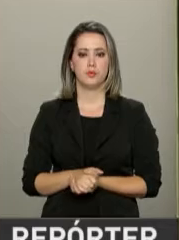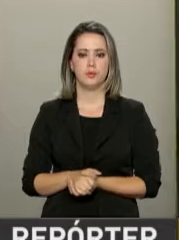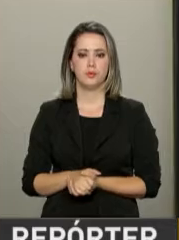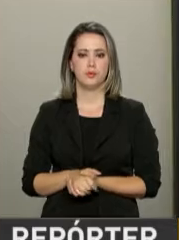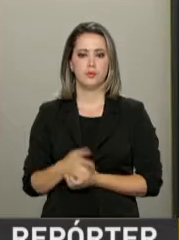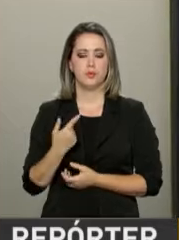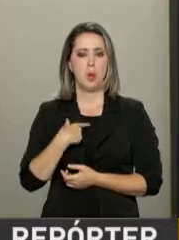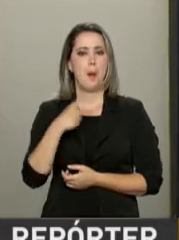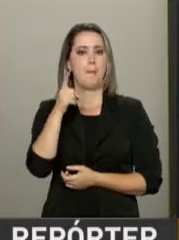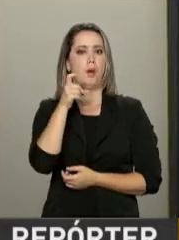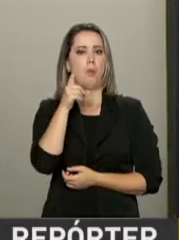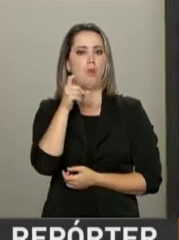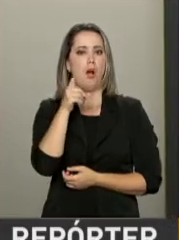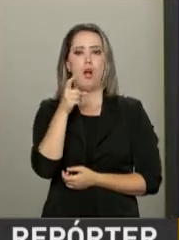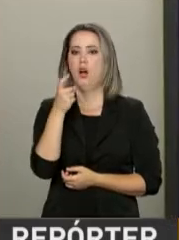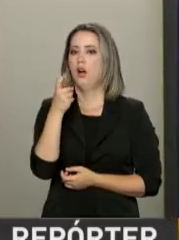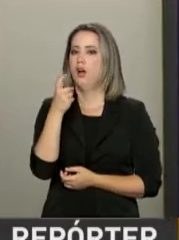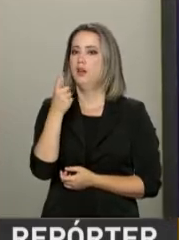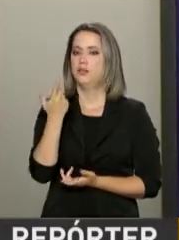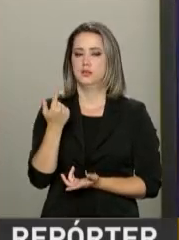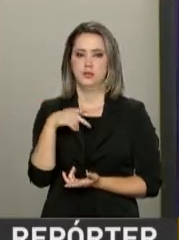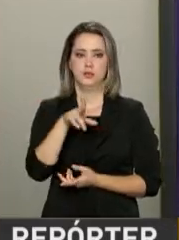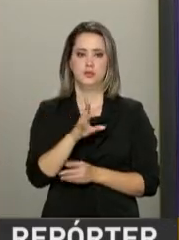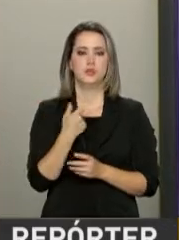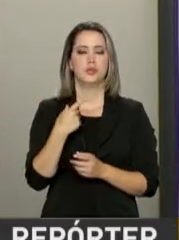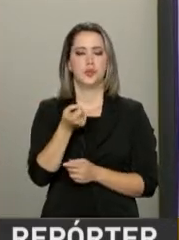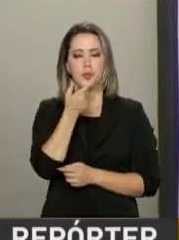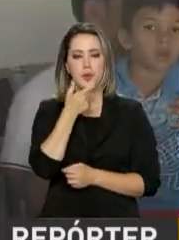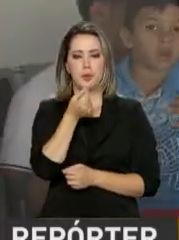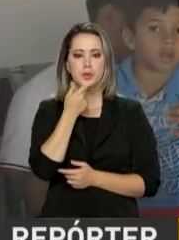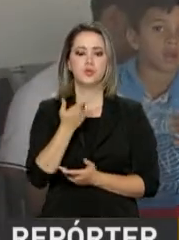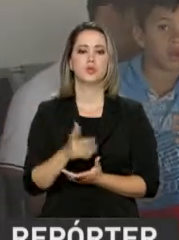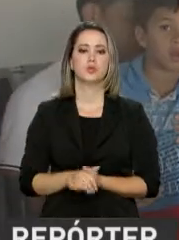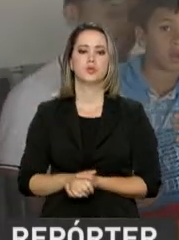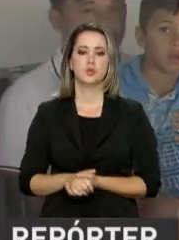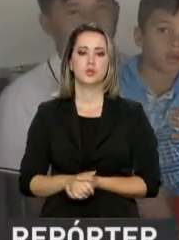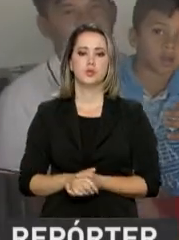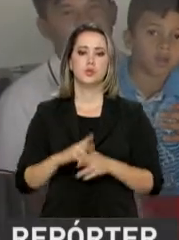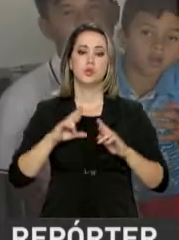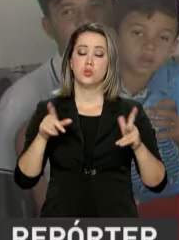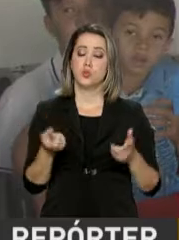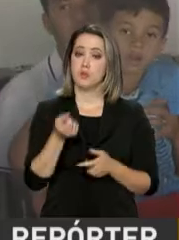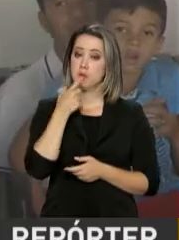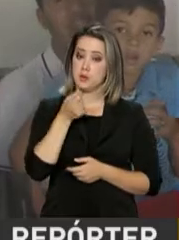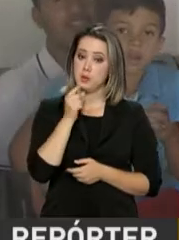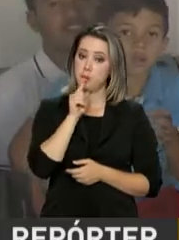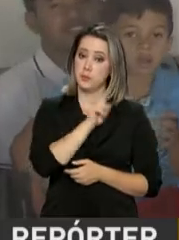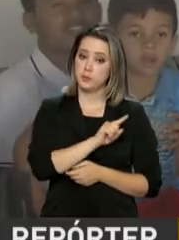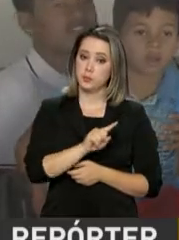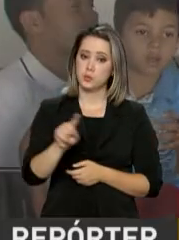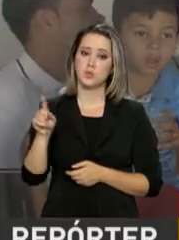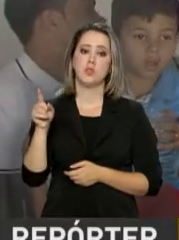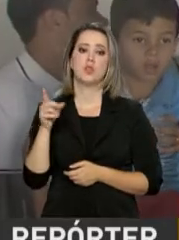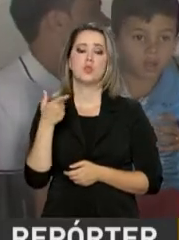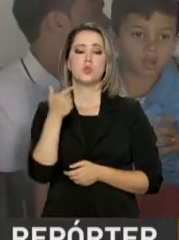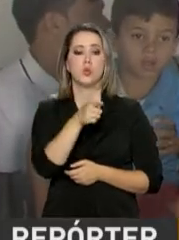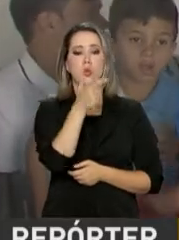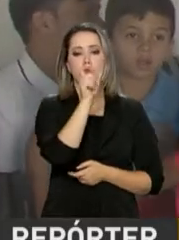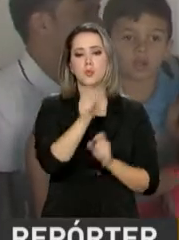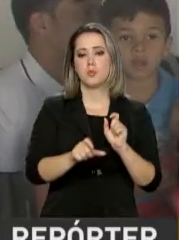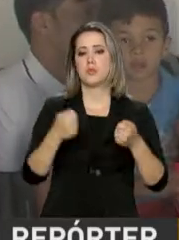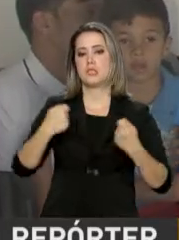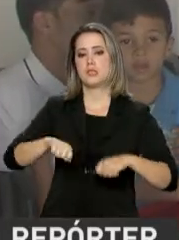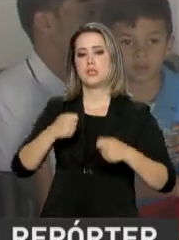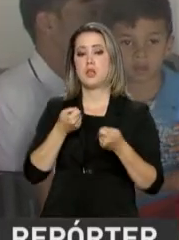com a minha bombinha o espaçador e os remédios da crise muitos dos remédios que a natália e outros pacientes precisam para